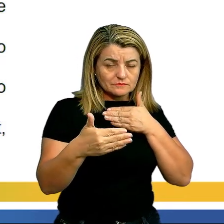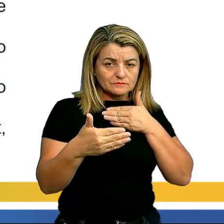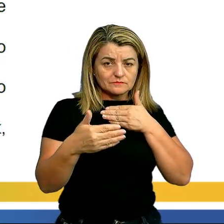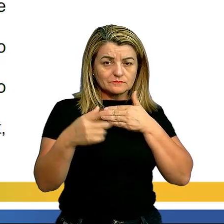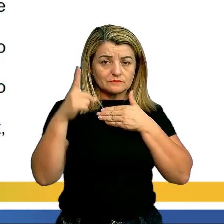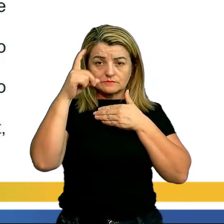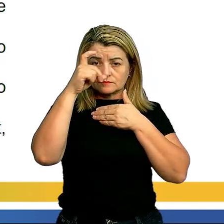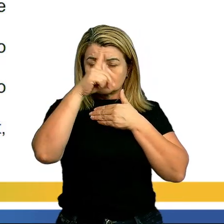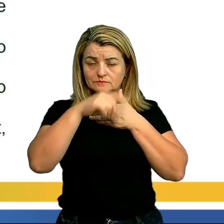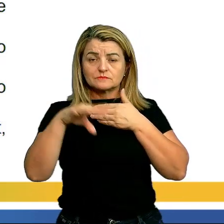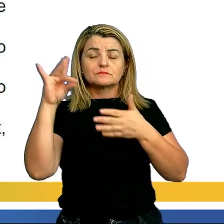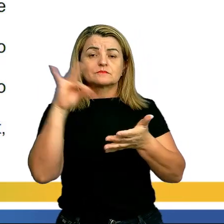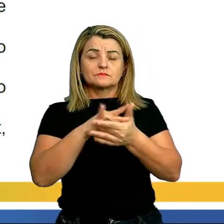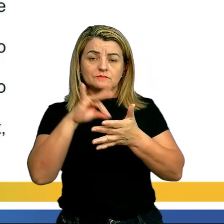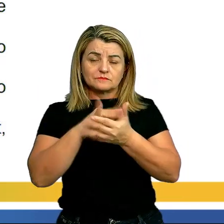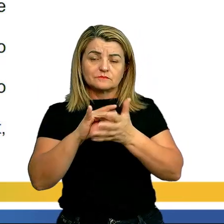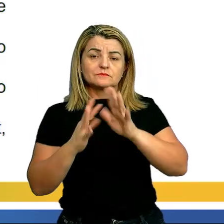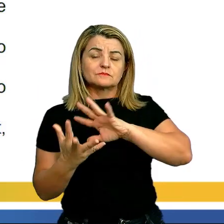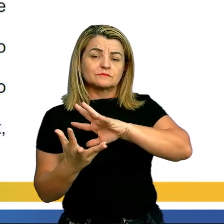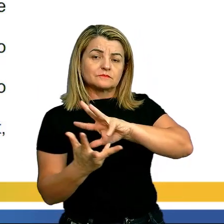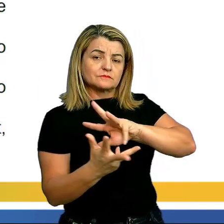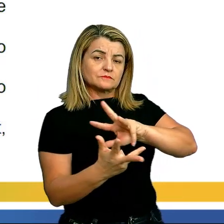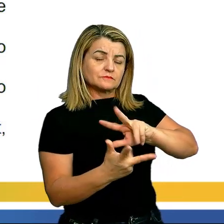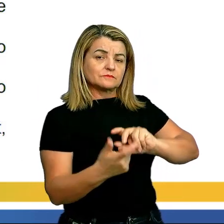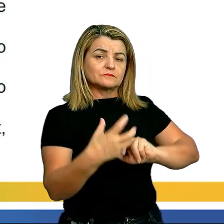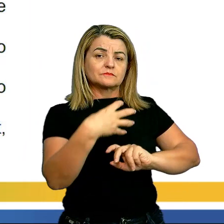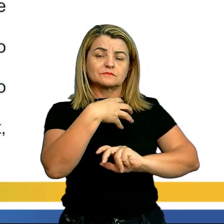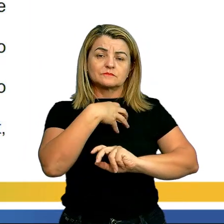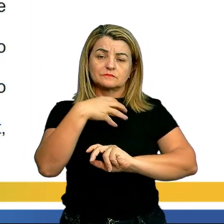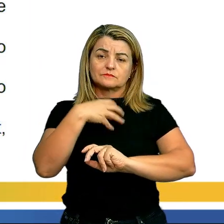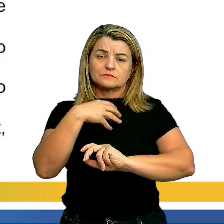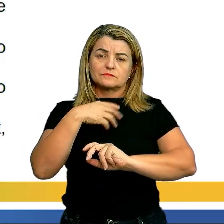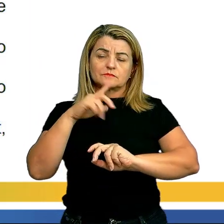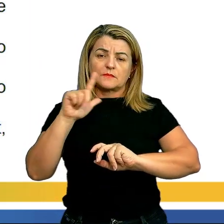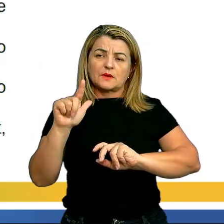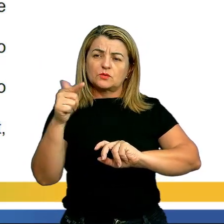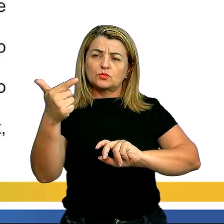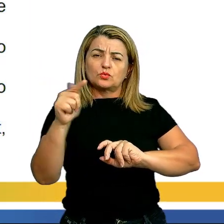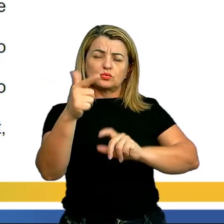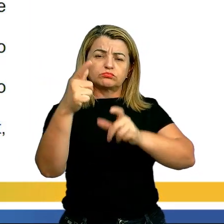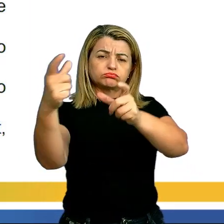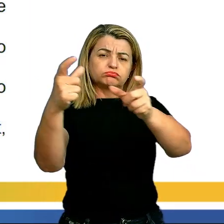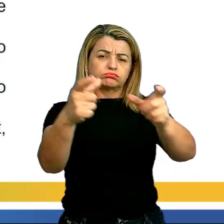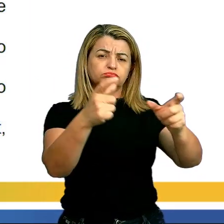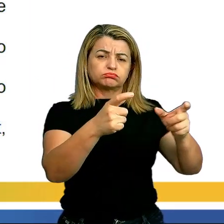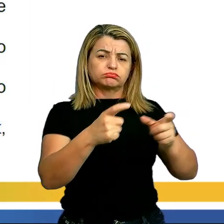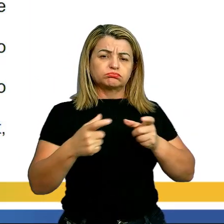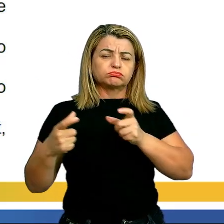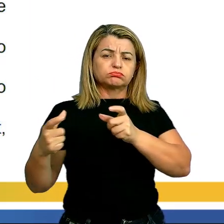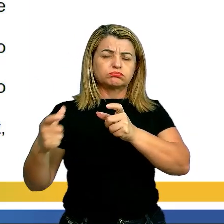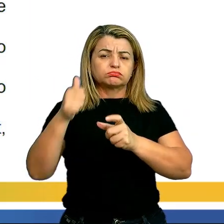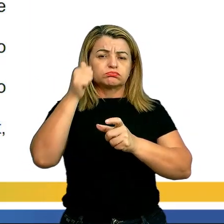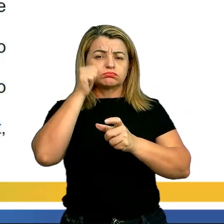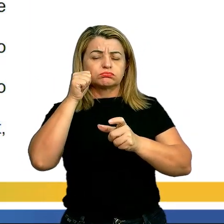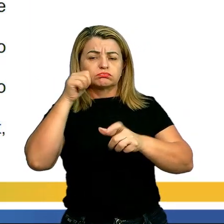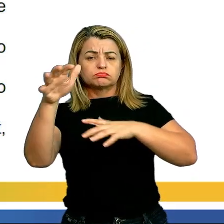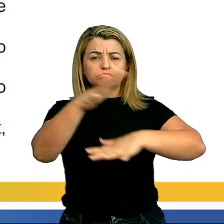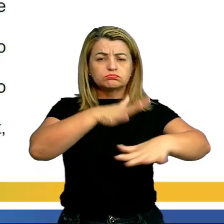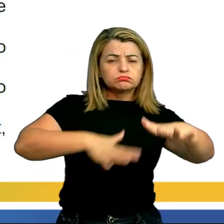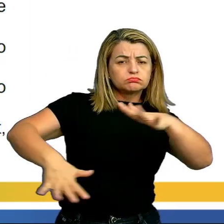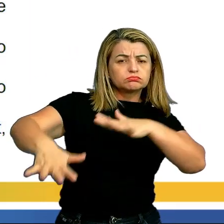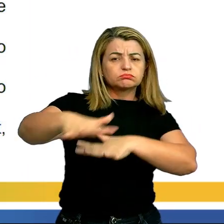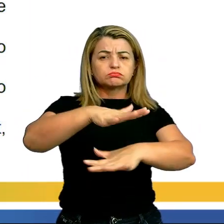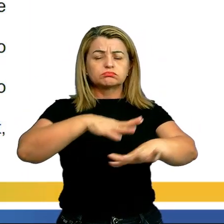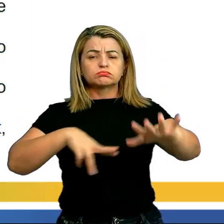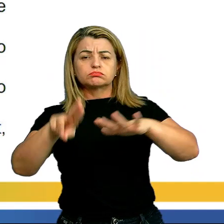colapso verdadeiramente mundial, sentido, pelo menos, em todos os lugares em que os homens e mulheres se envolviam ou faziam